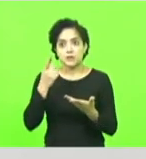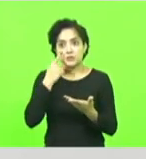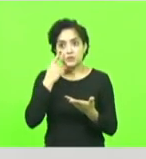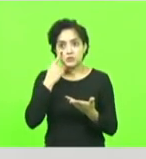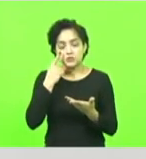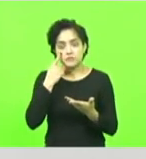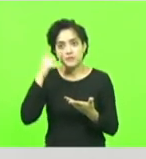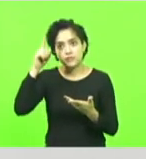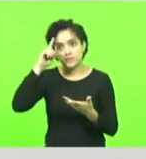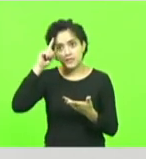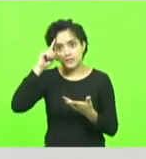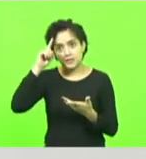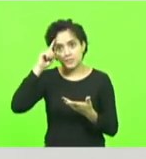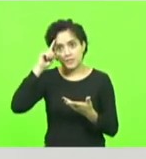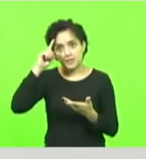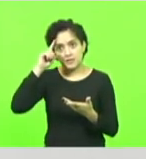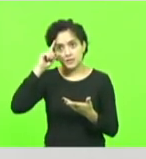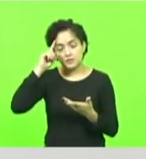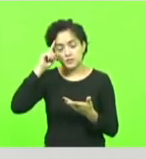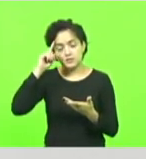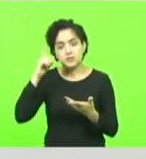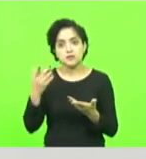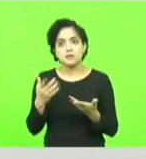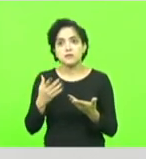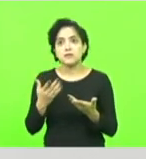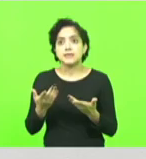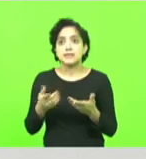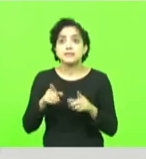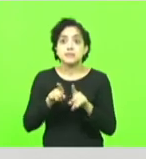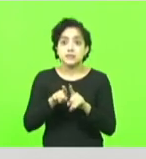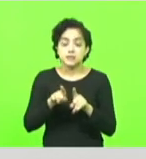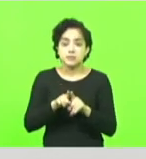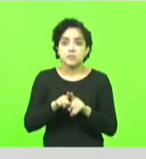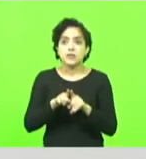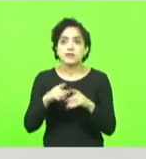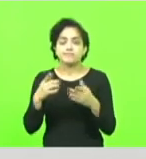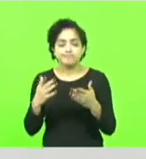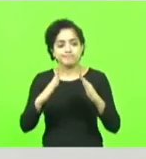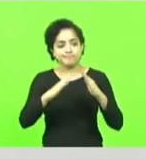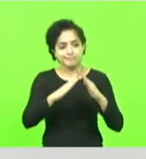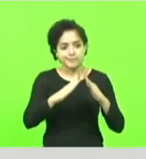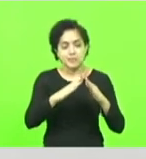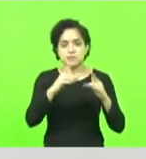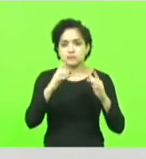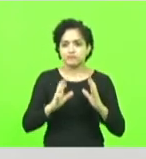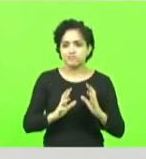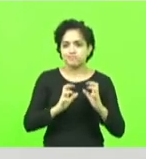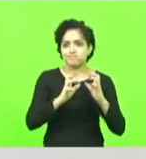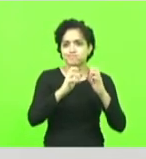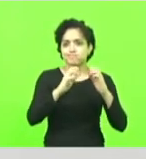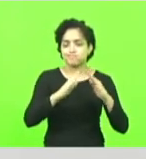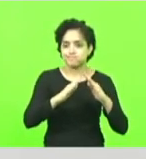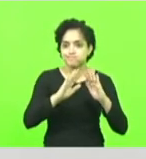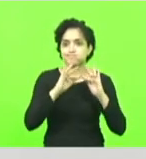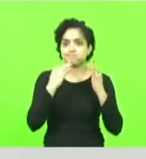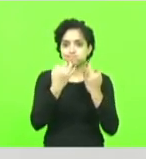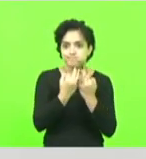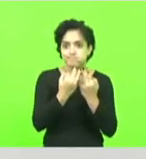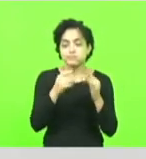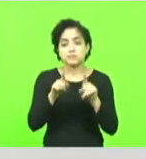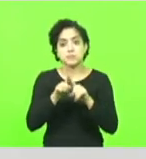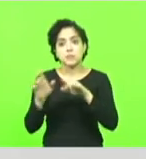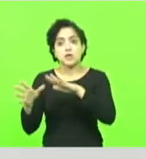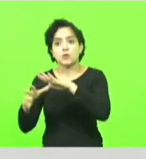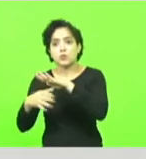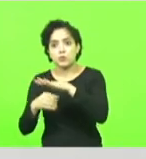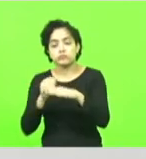sendo expostos a todo tipo de violência. Tem as ocorrências de brigas domésticas, lá está sendo deslocada uma viatura. Tem a questão de um roubo, é